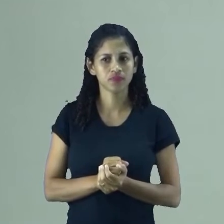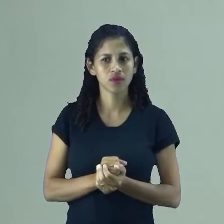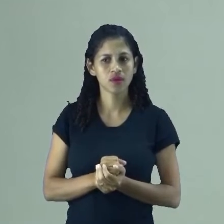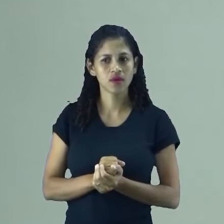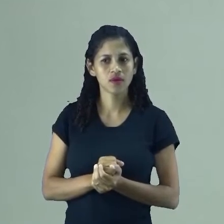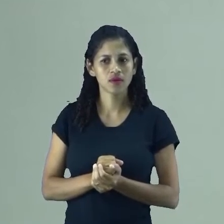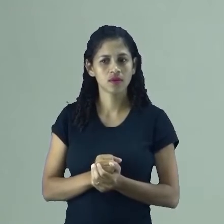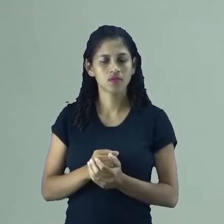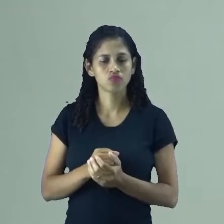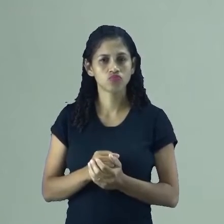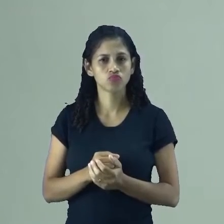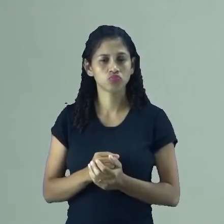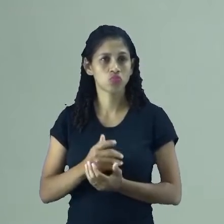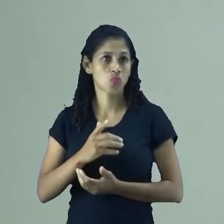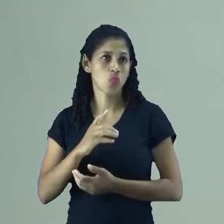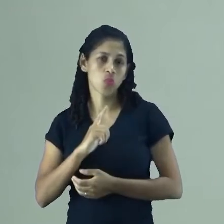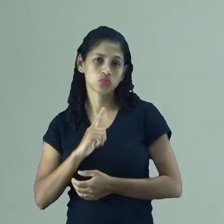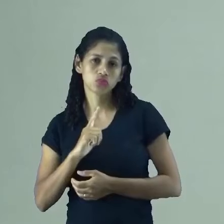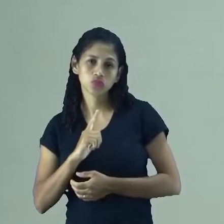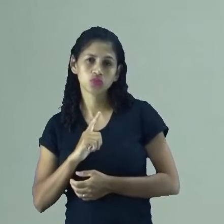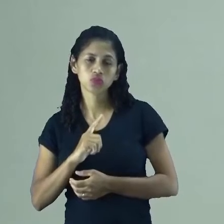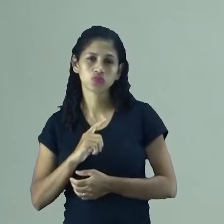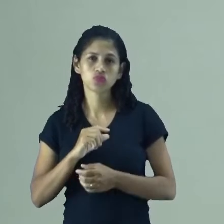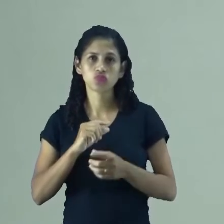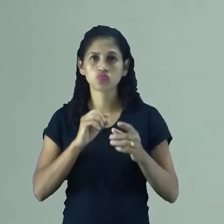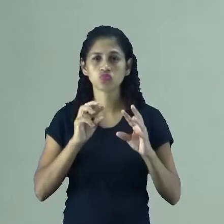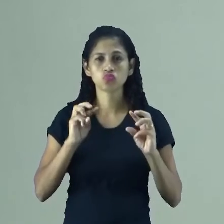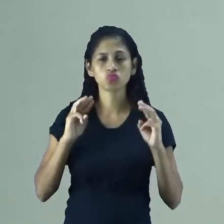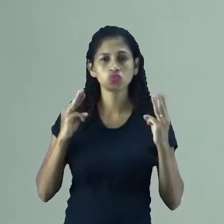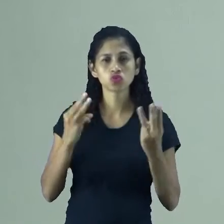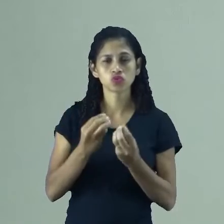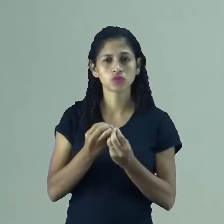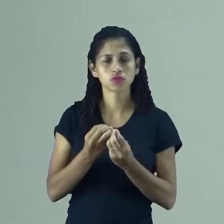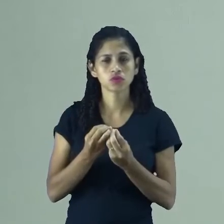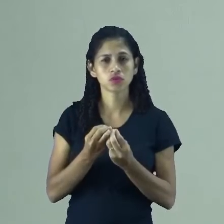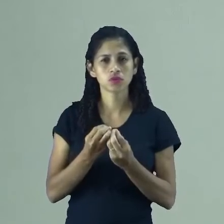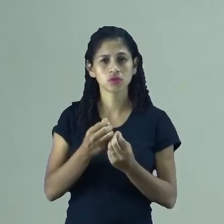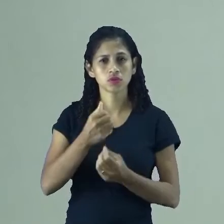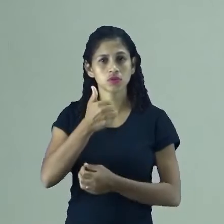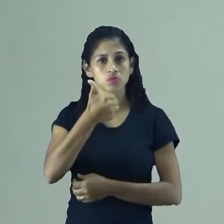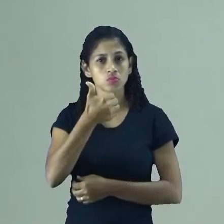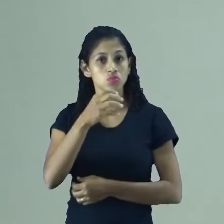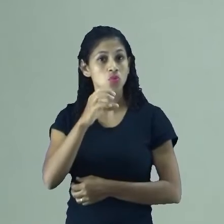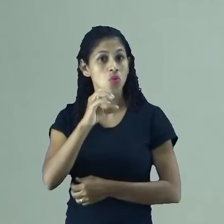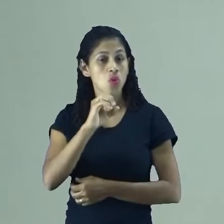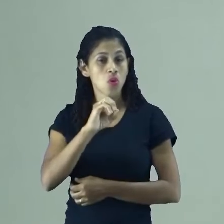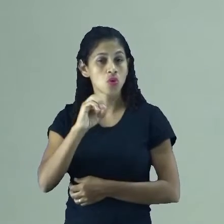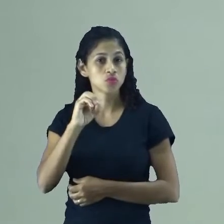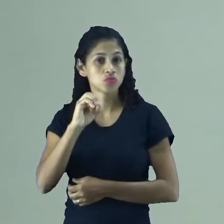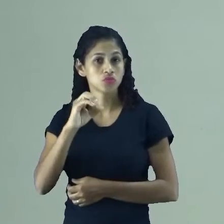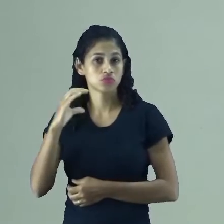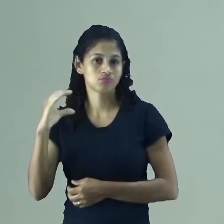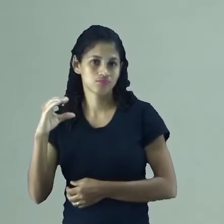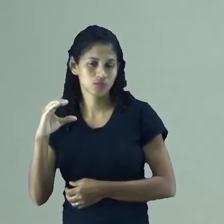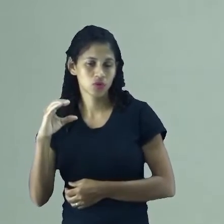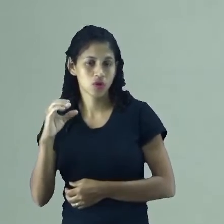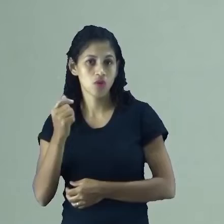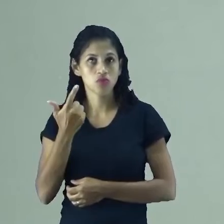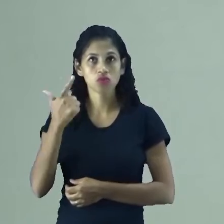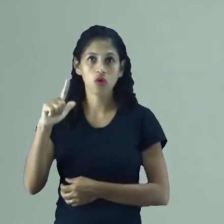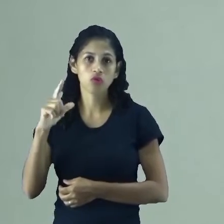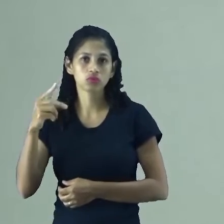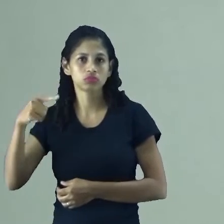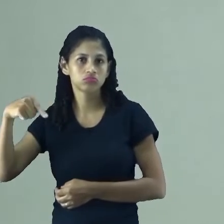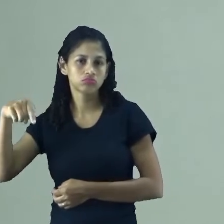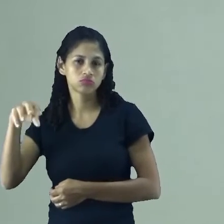de repente uma substância que o ponto de ebulição seja 100 graus e a outra pode ser que o ponto de ebulição seja 70 graus. Então,